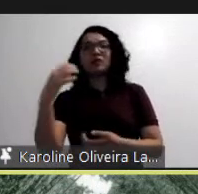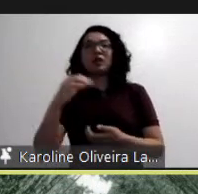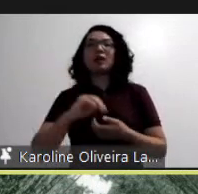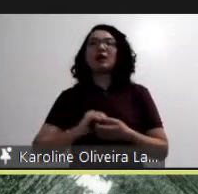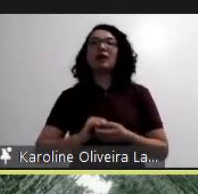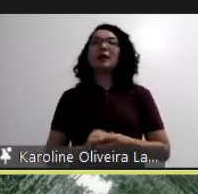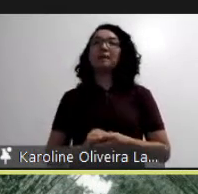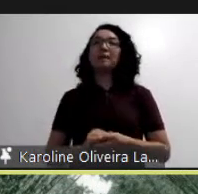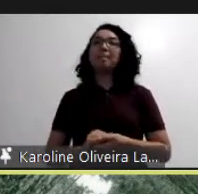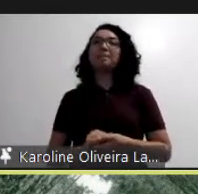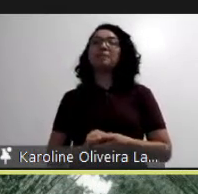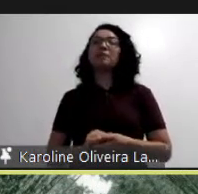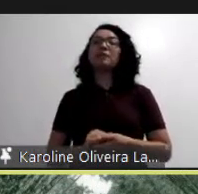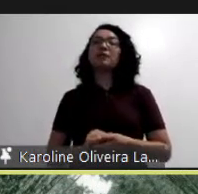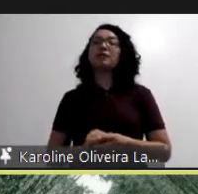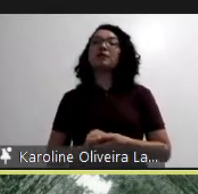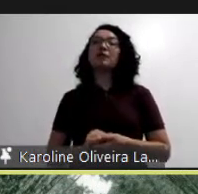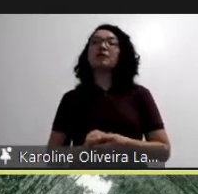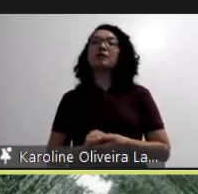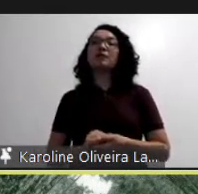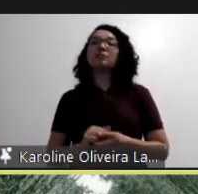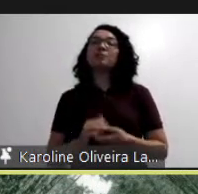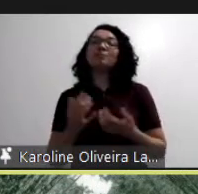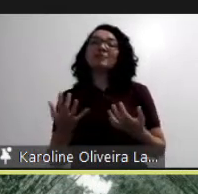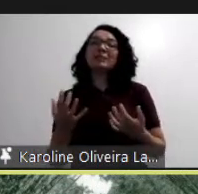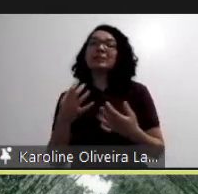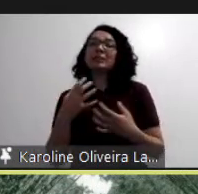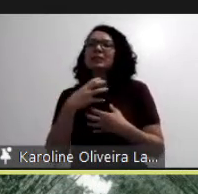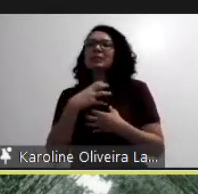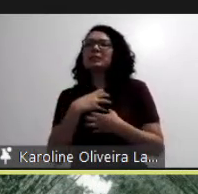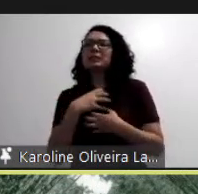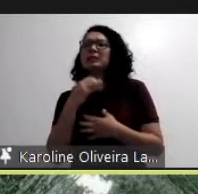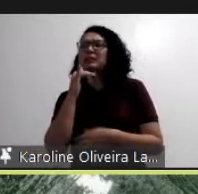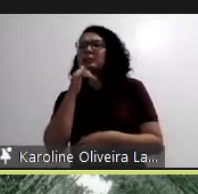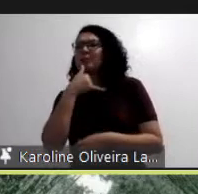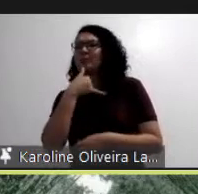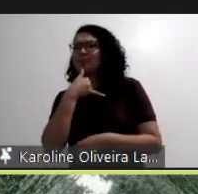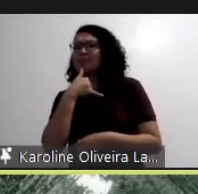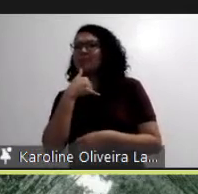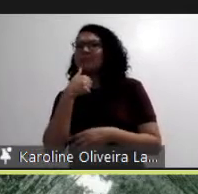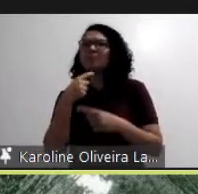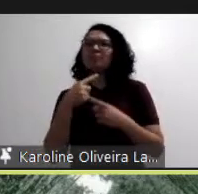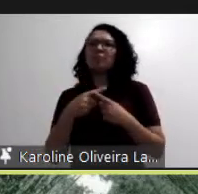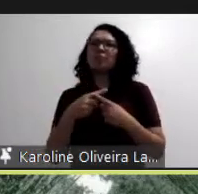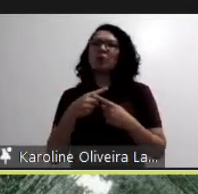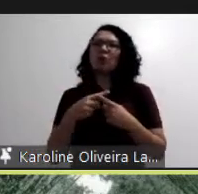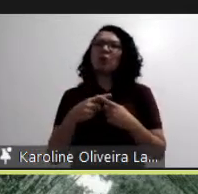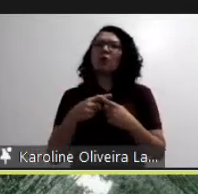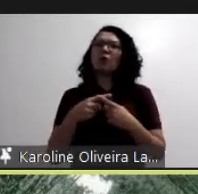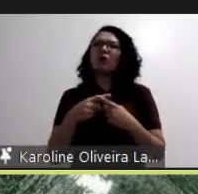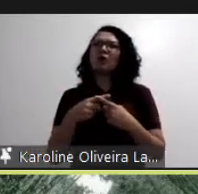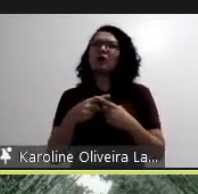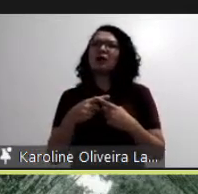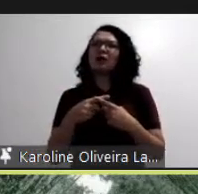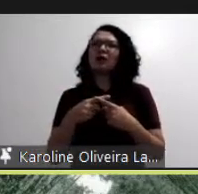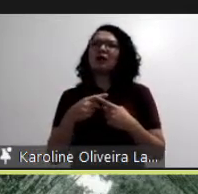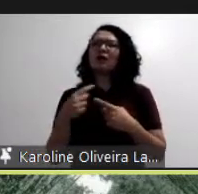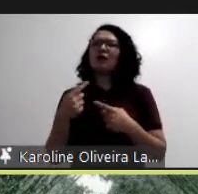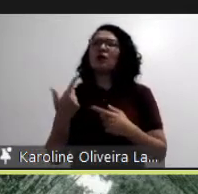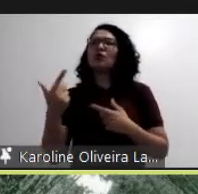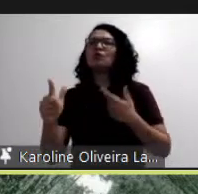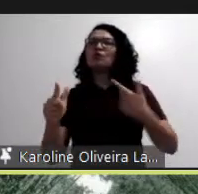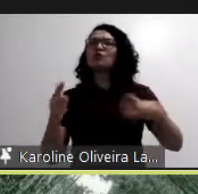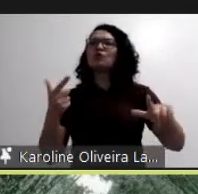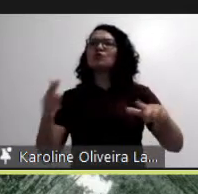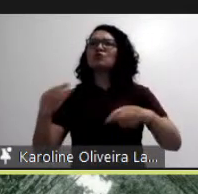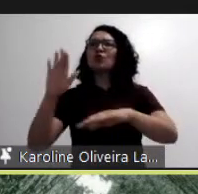enfim. E, infelizmente, a conversa é triste. Onde foi parar o Brasil? Qual